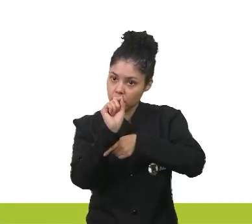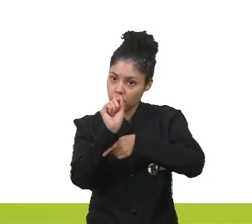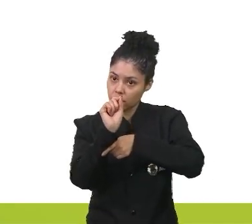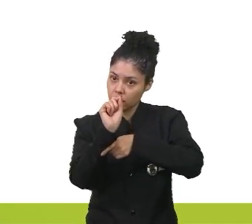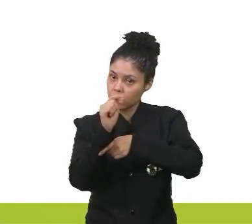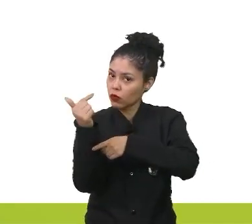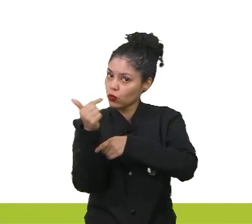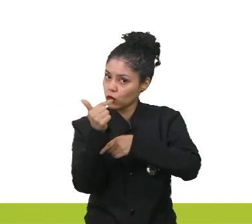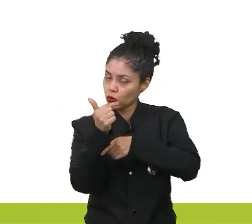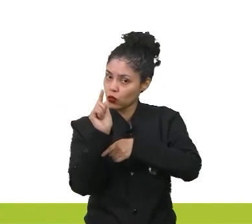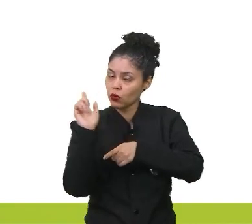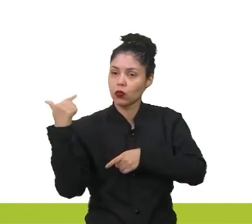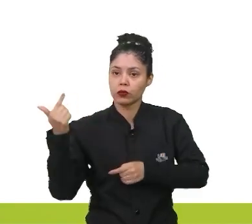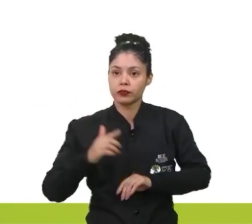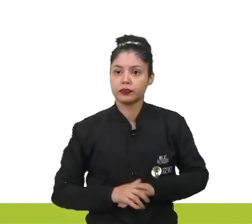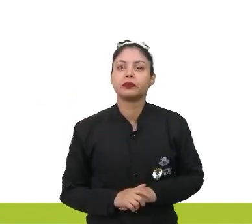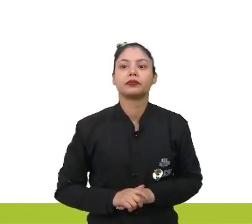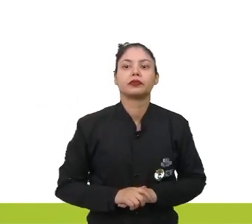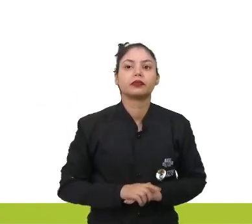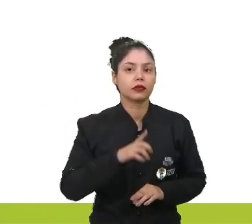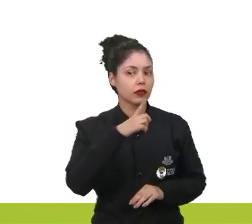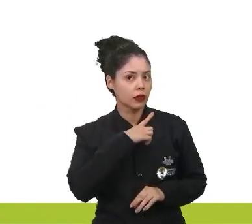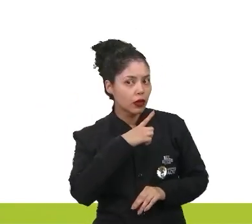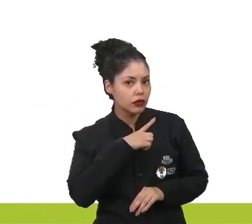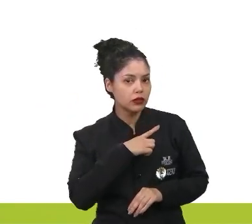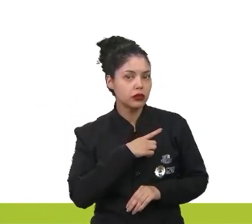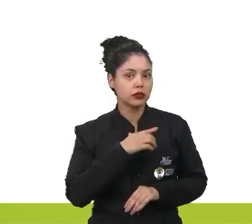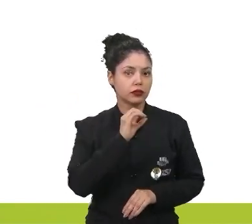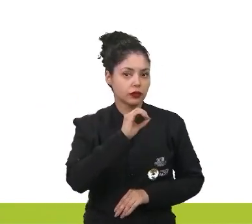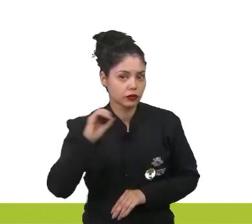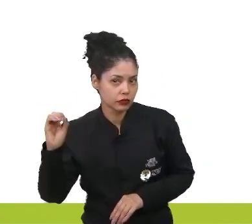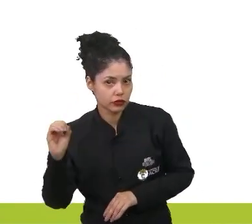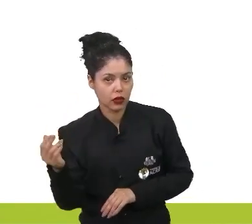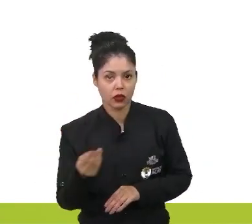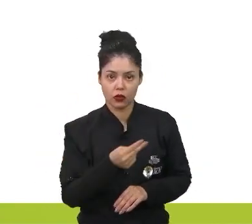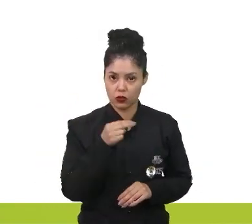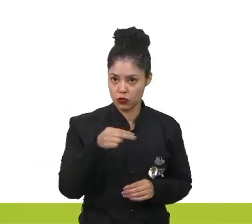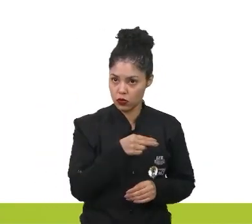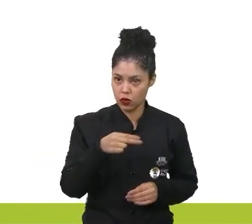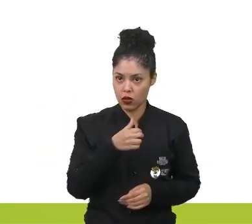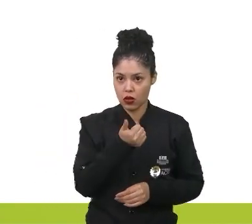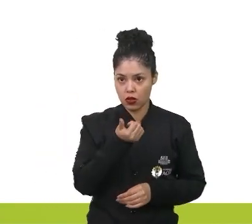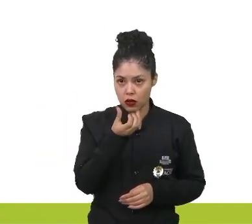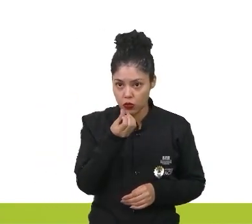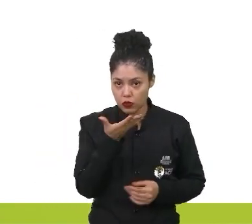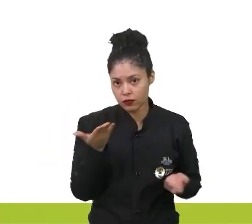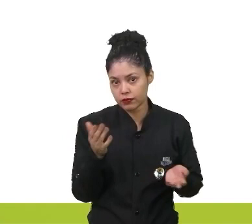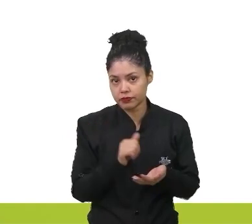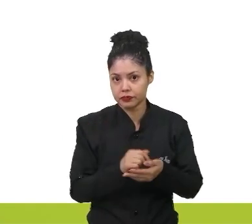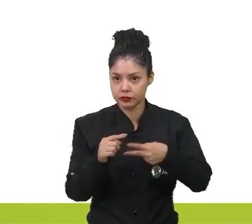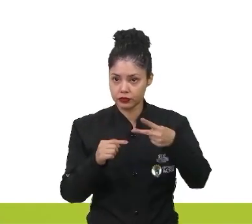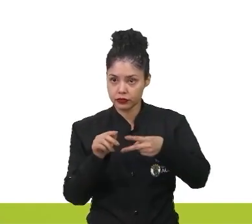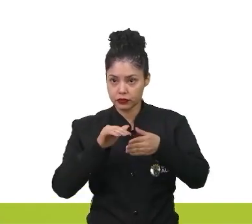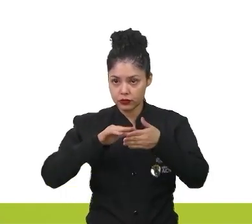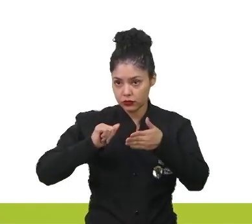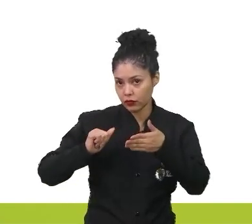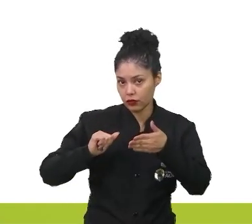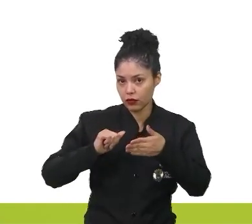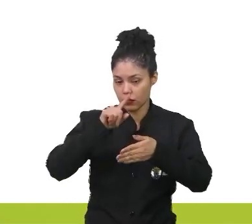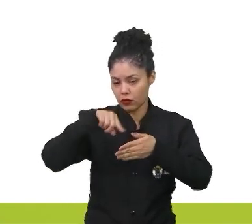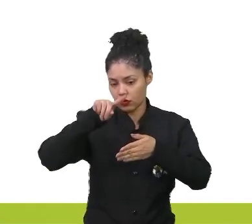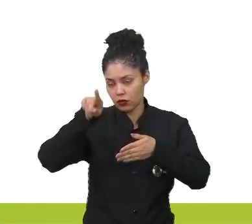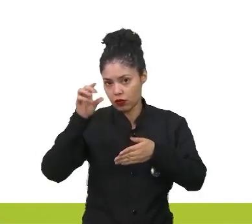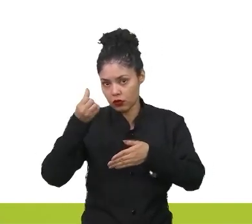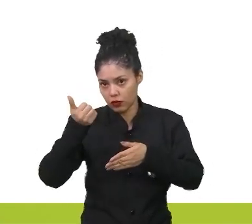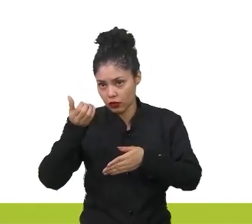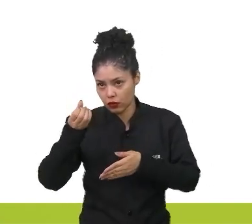a um segundo macete aí, ó. Quando eu tenho um número de zeros pares, né? Ou seja, eu tenho 2 é número par. Eu vou tirar a raiz quadrada desse carinha